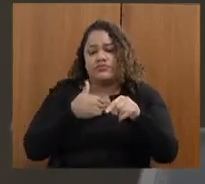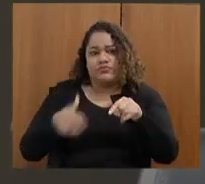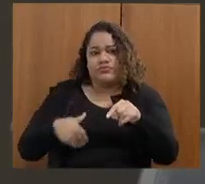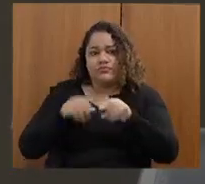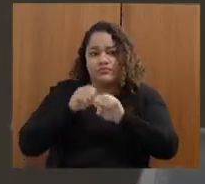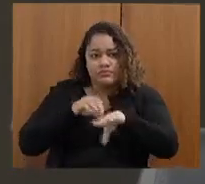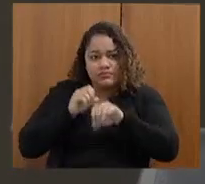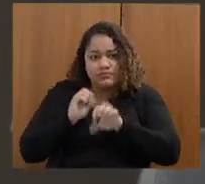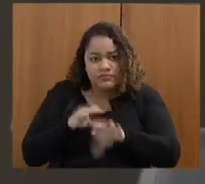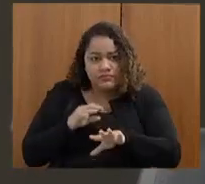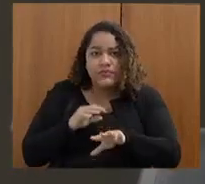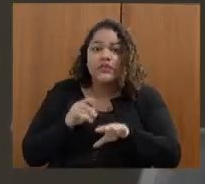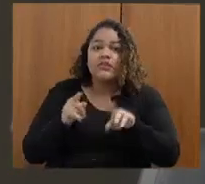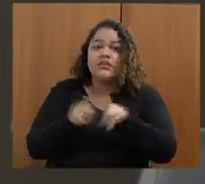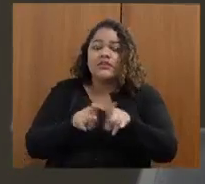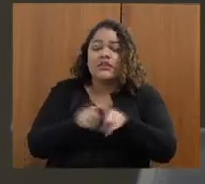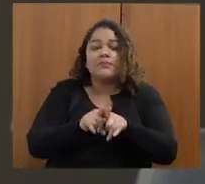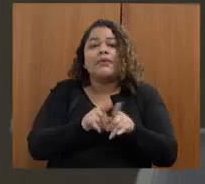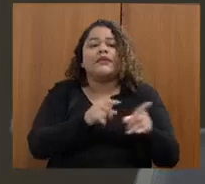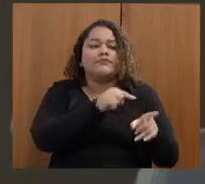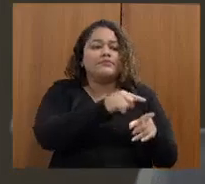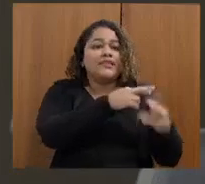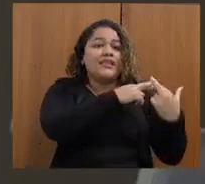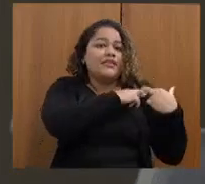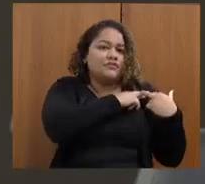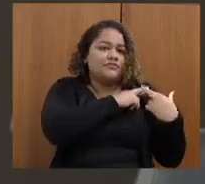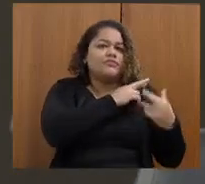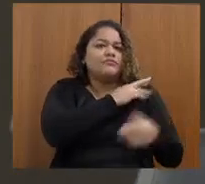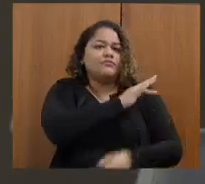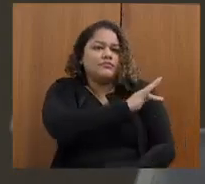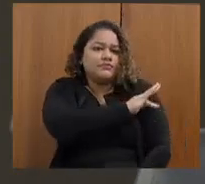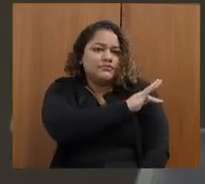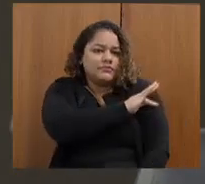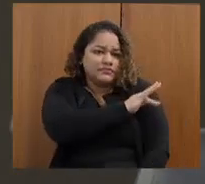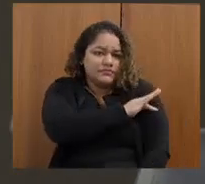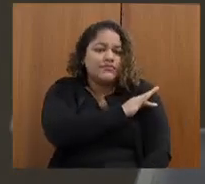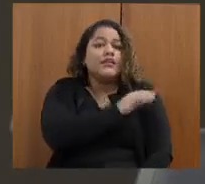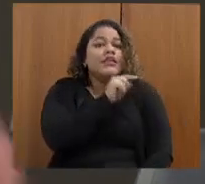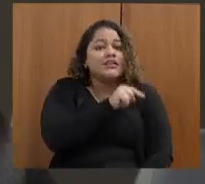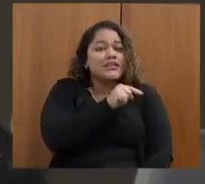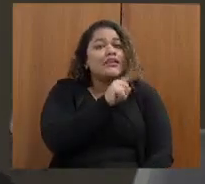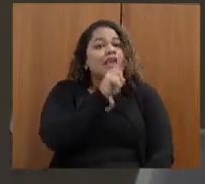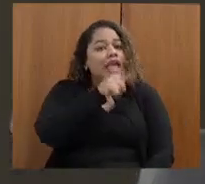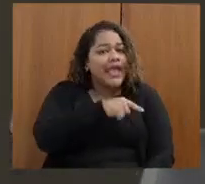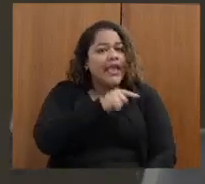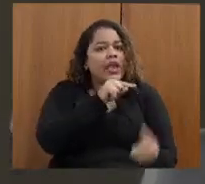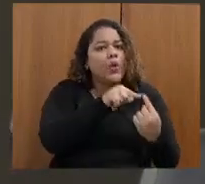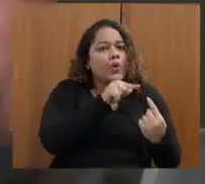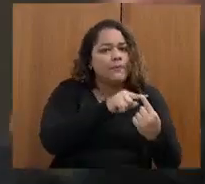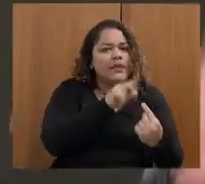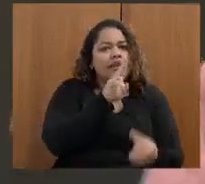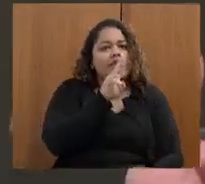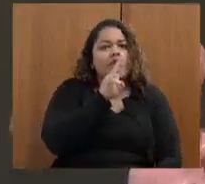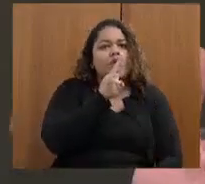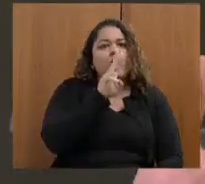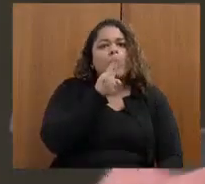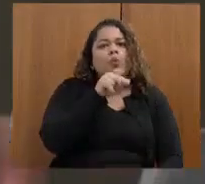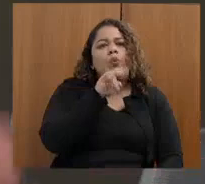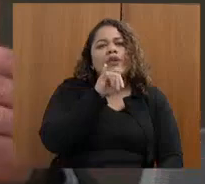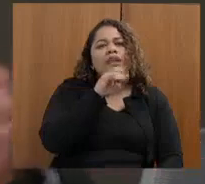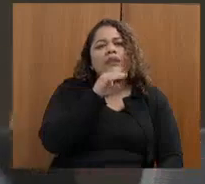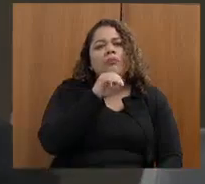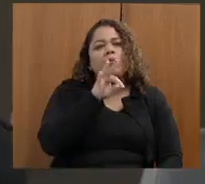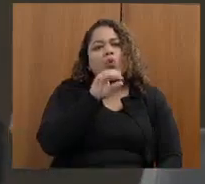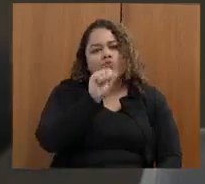lei de responsabilidade fiscal que afeta a unimontes e a Uen dá para não são tantos servidores